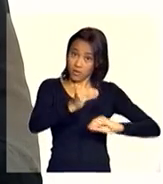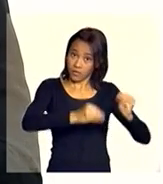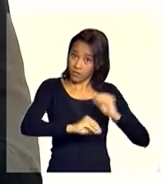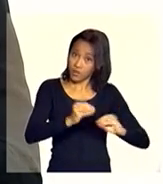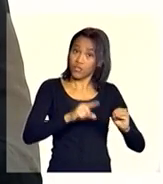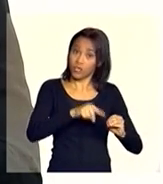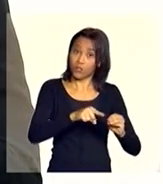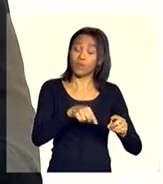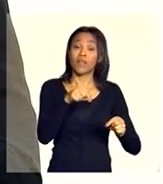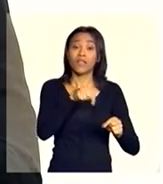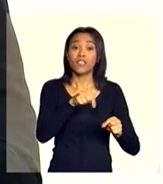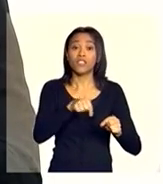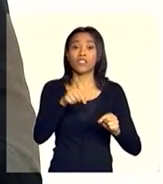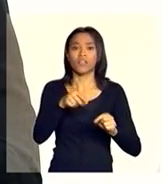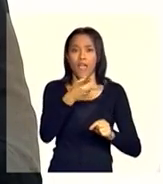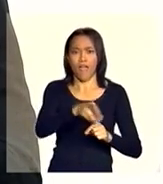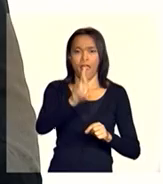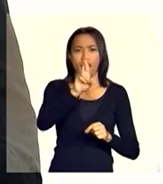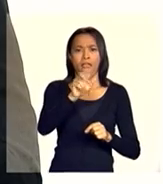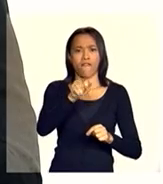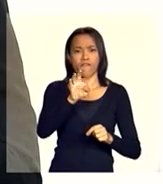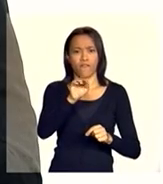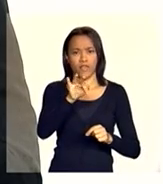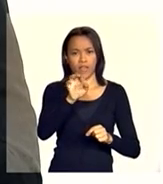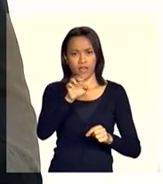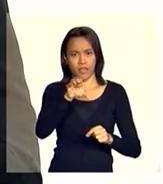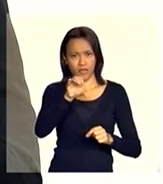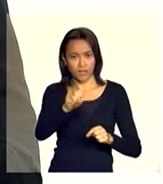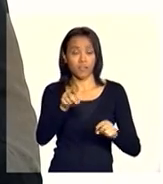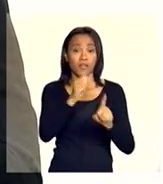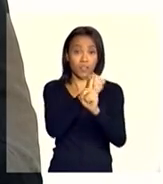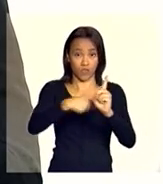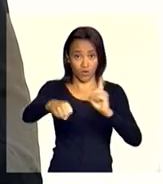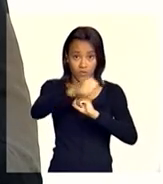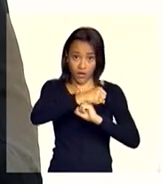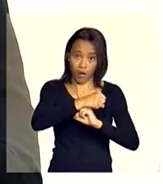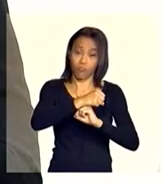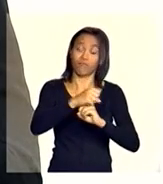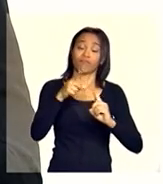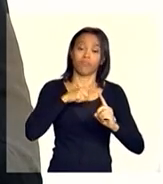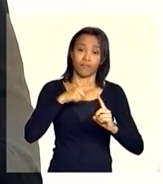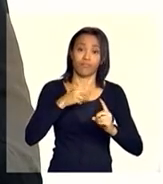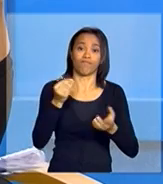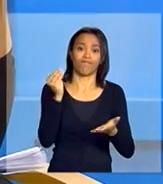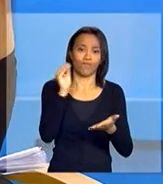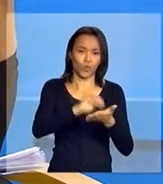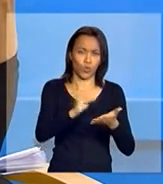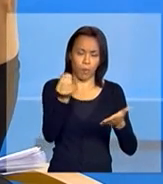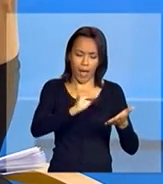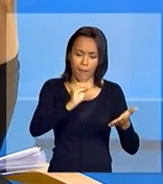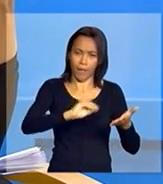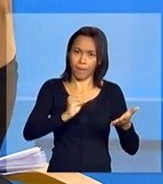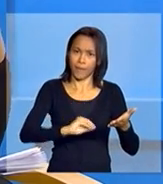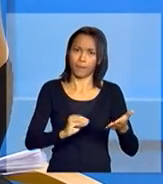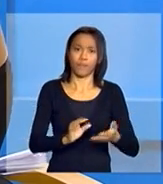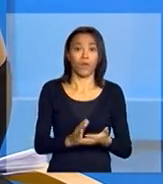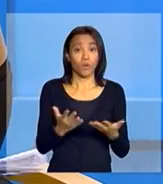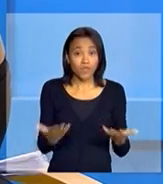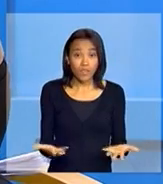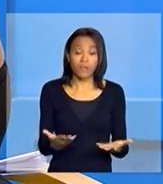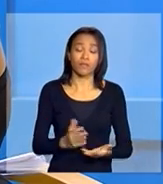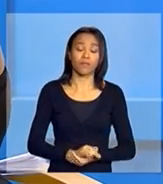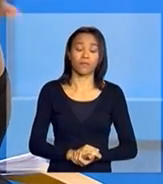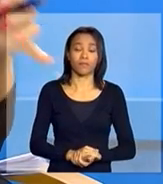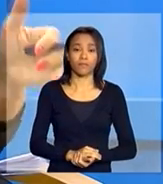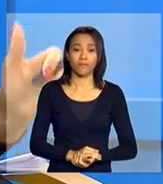social centros de referência especializado de assistência social e o cidil gência ou seja eh sem